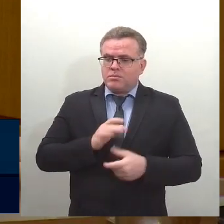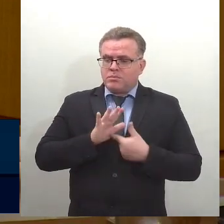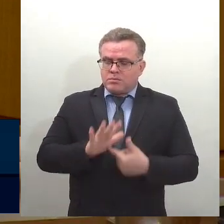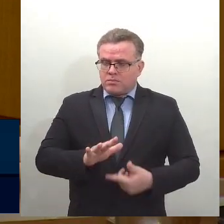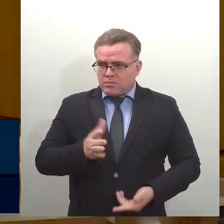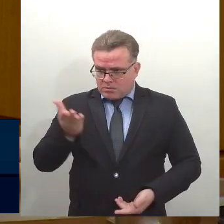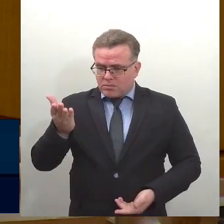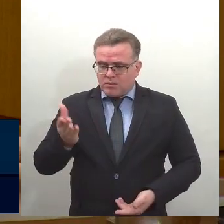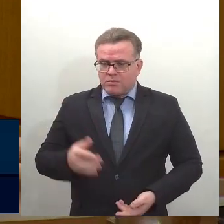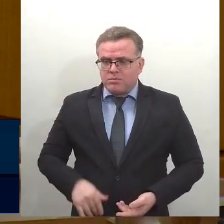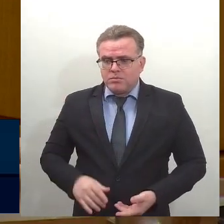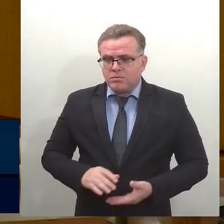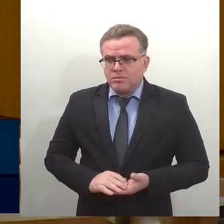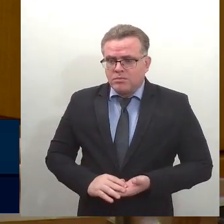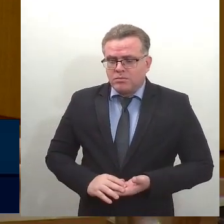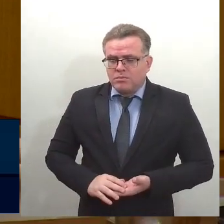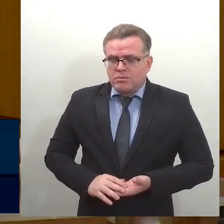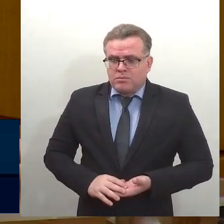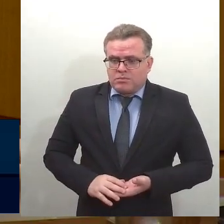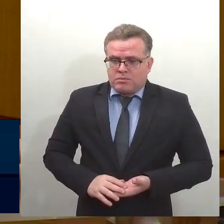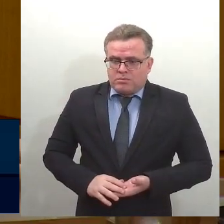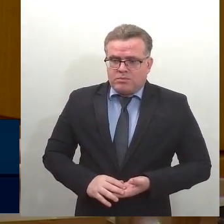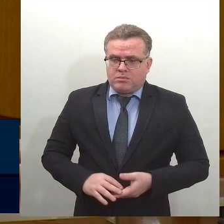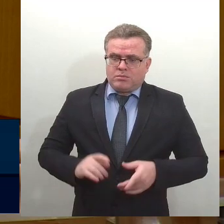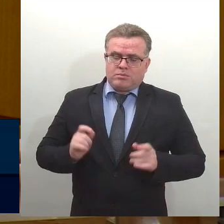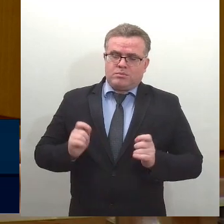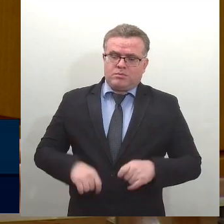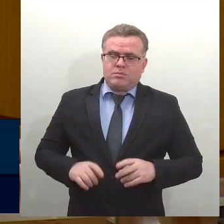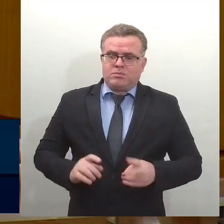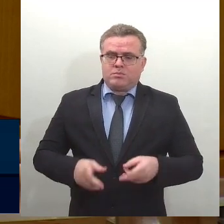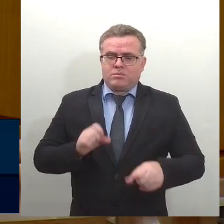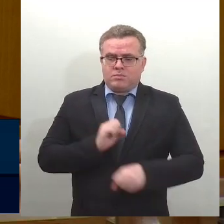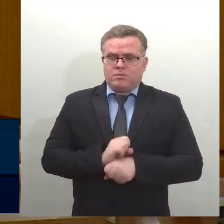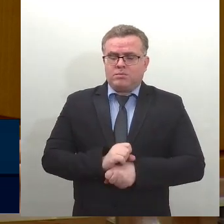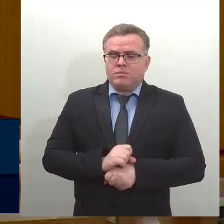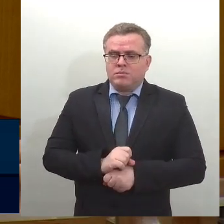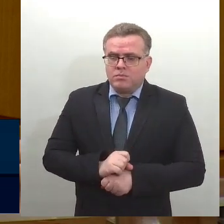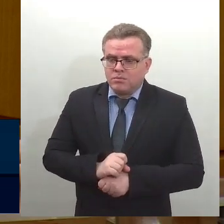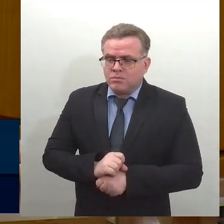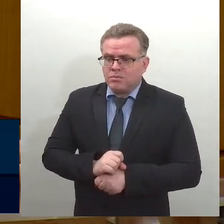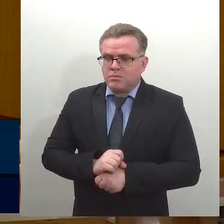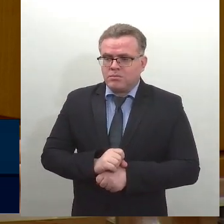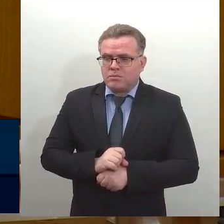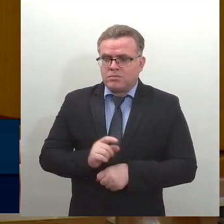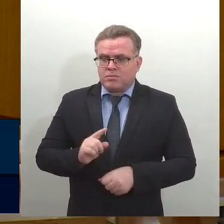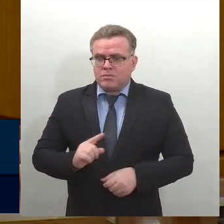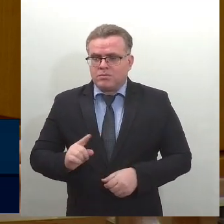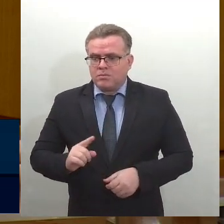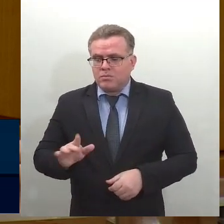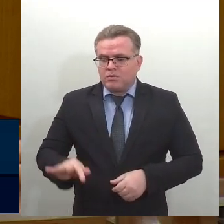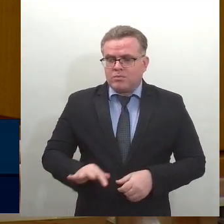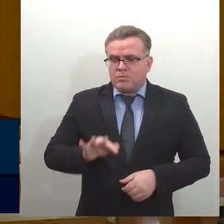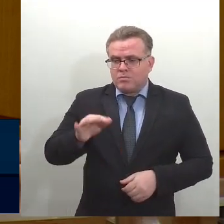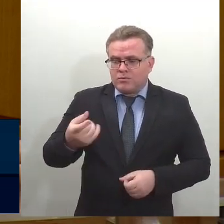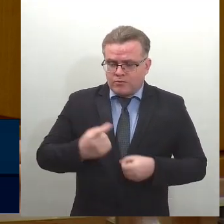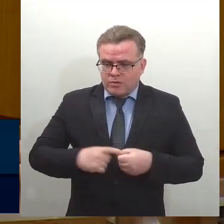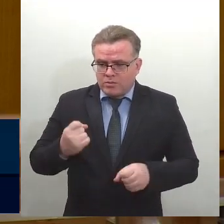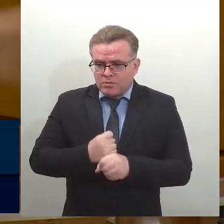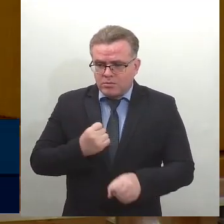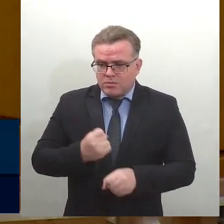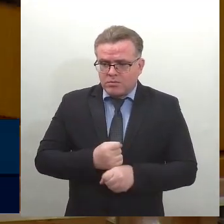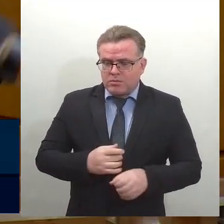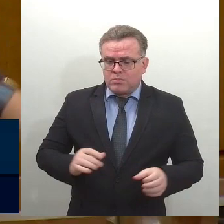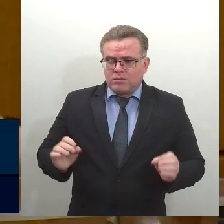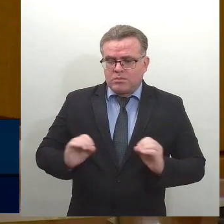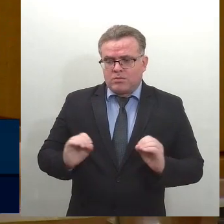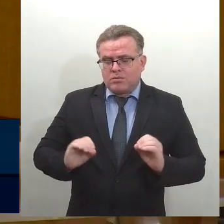paralisadas não, abandonadas, porque paralisada é uma coisa, sem perspectiva de ser feita é outra. É exemplo do